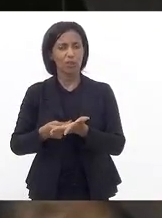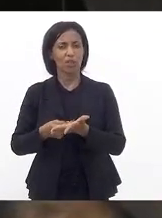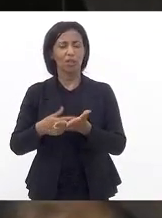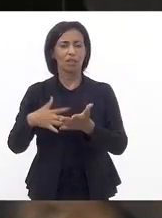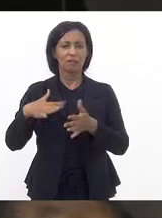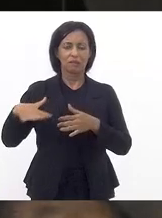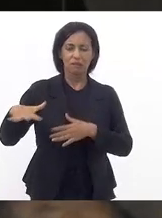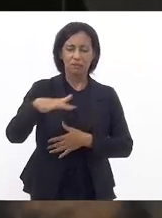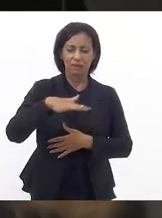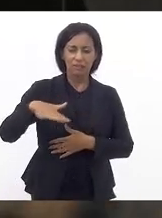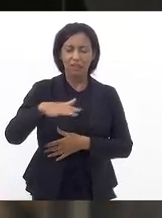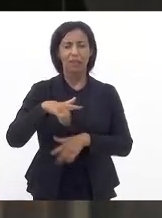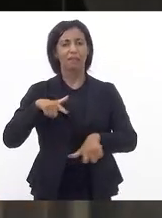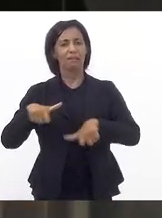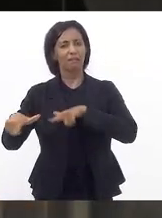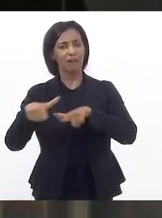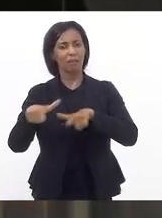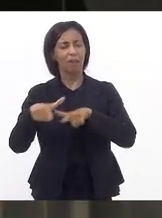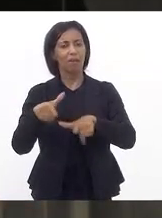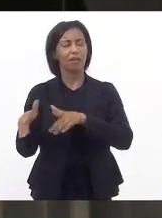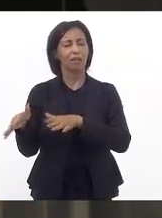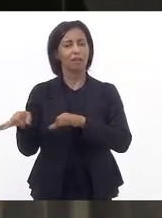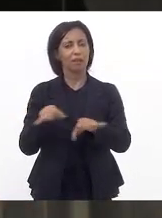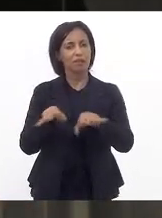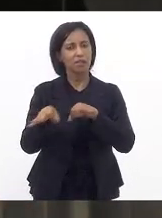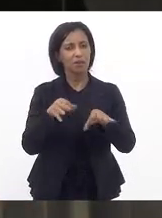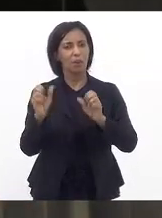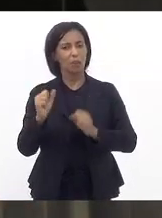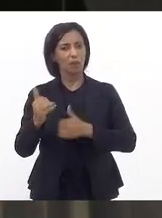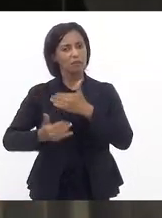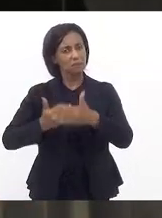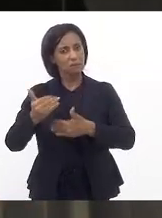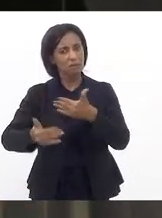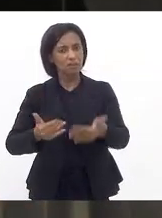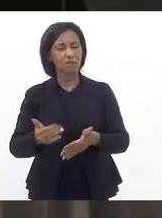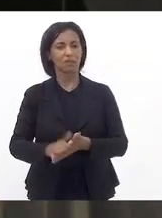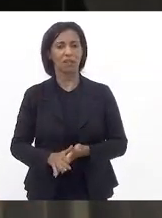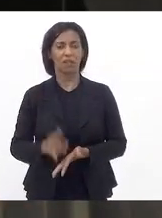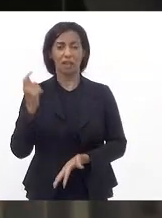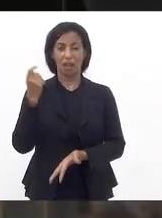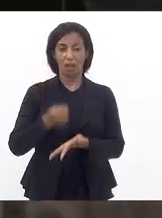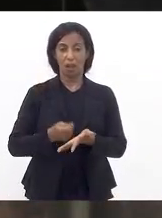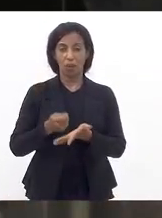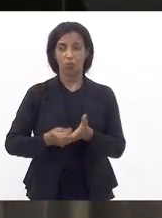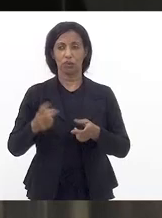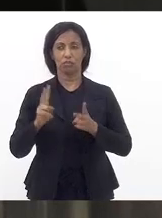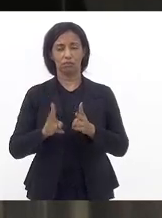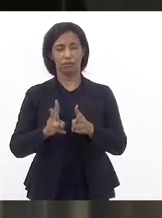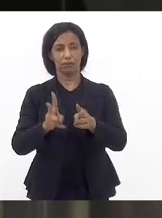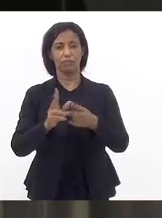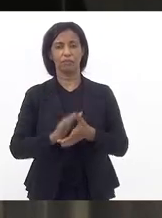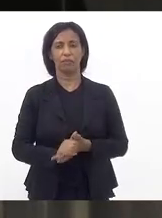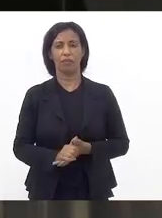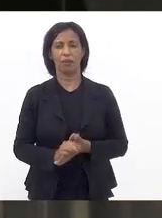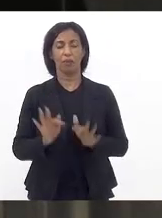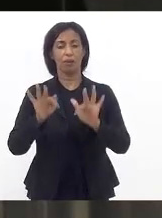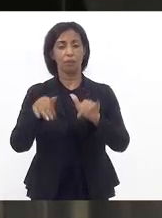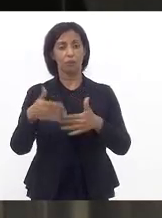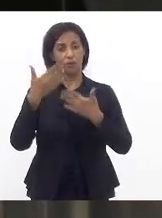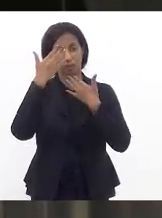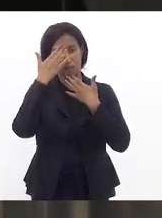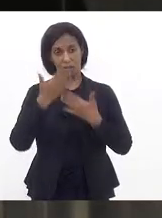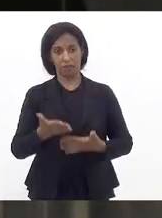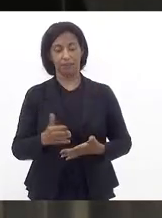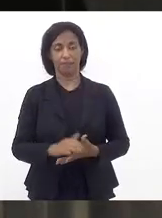Bastidores trabalhando para que esse projeto pudesse avançar e a luta continua por fim